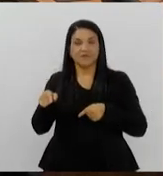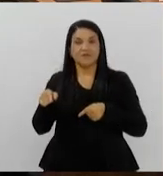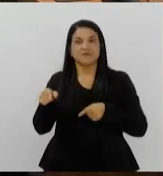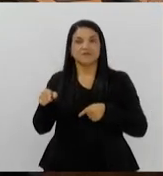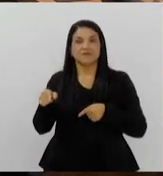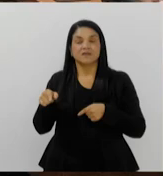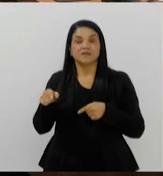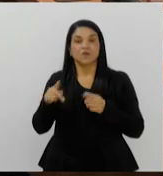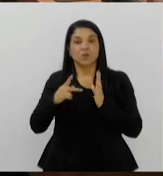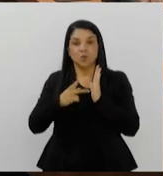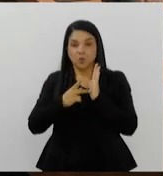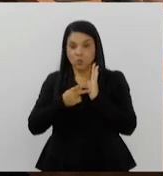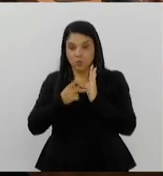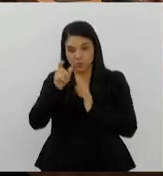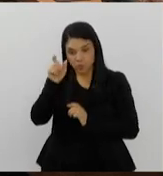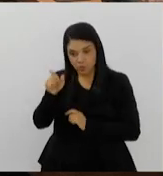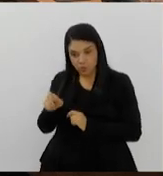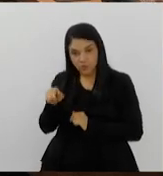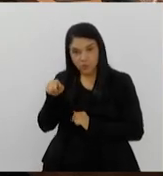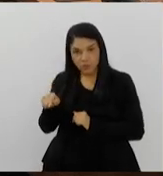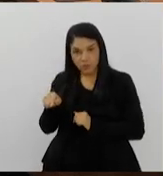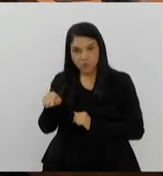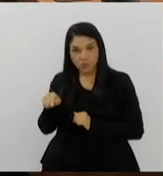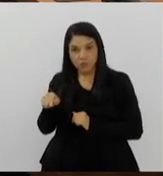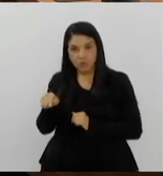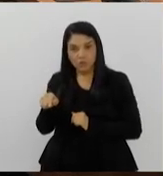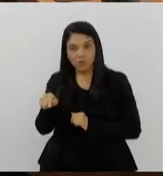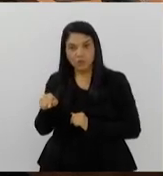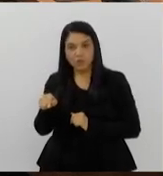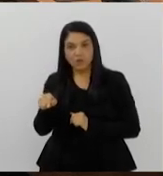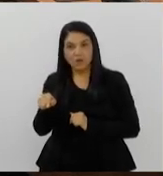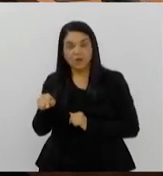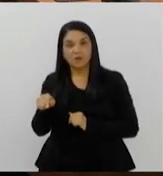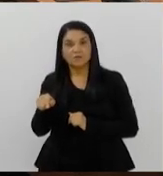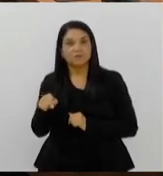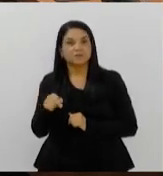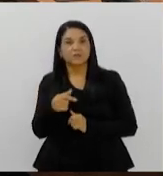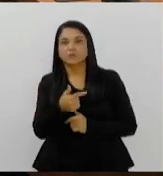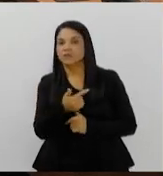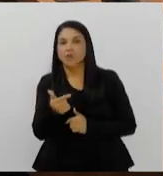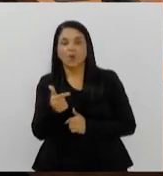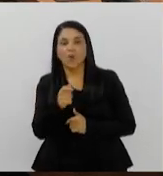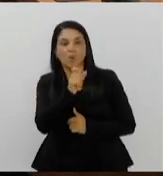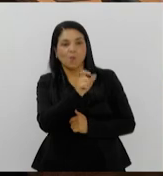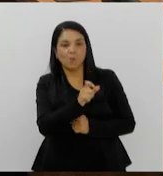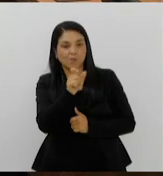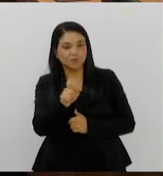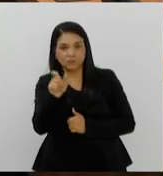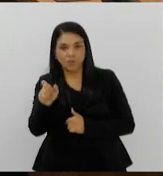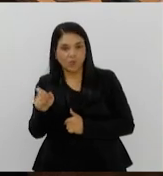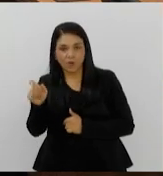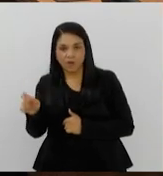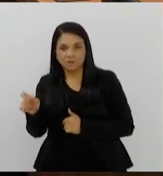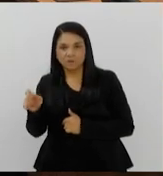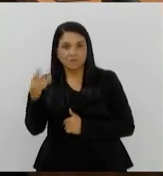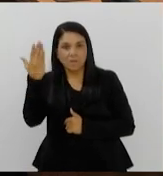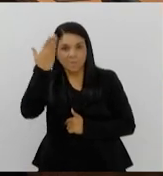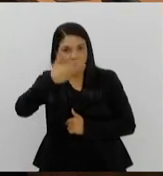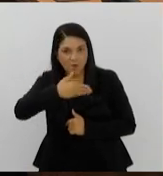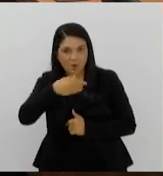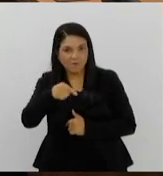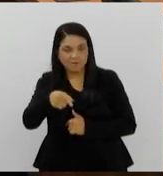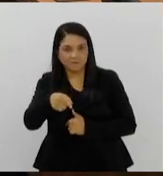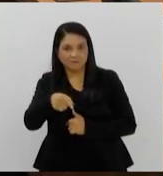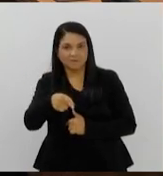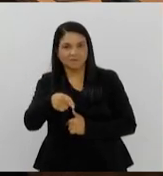próprio sindicante fala que, salvo o melhor juízo, palavras dele, não há como individualizar a conduta, portanto, não há provas, e aí